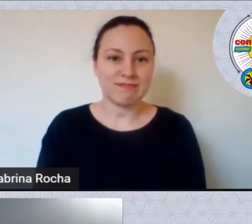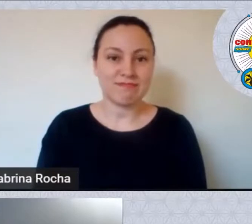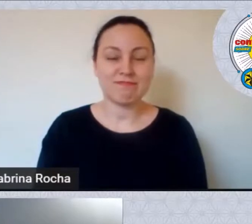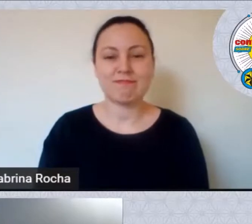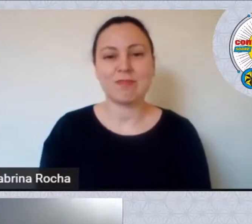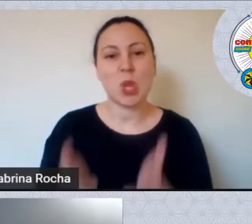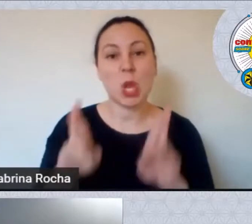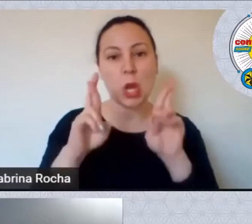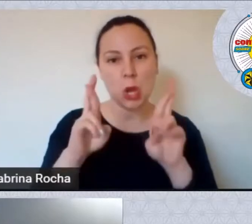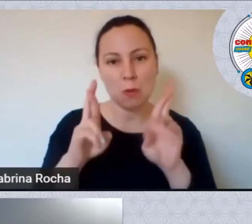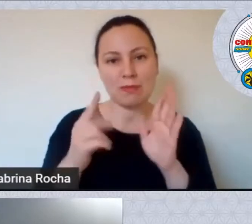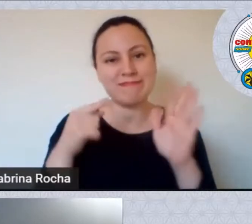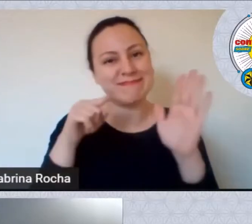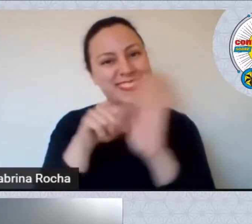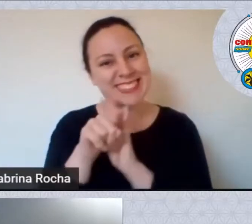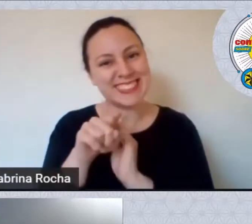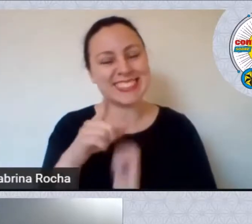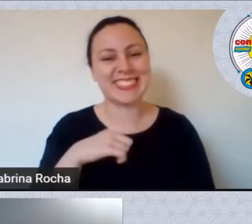para você,